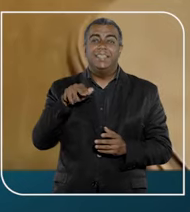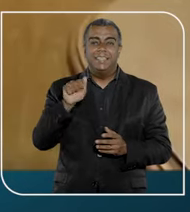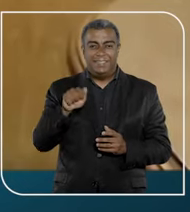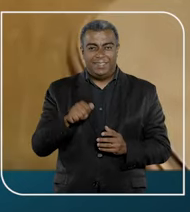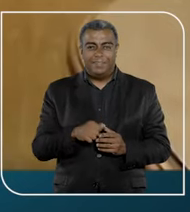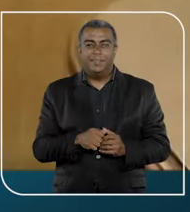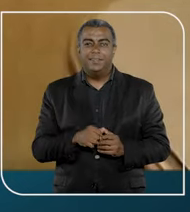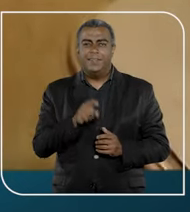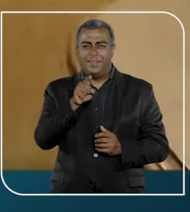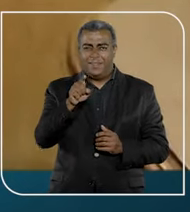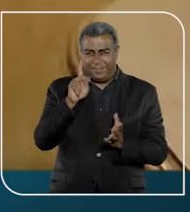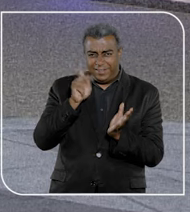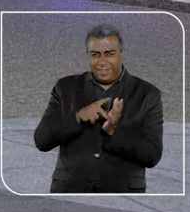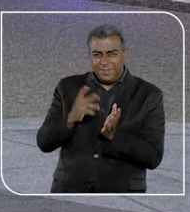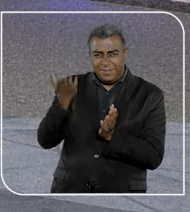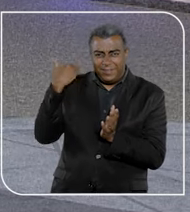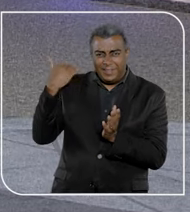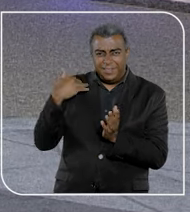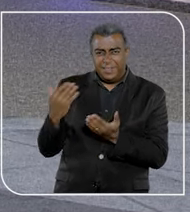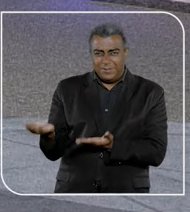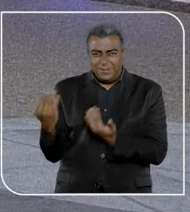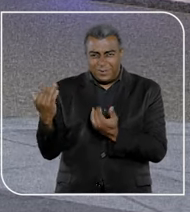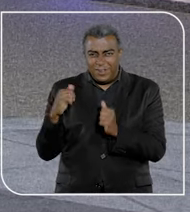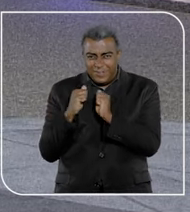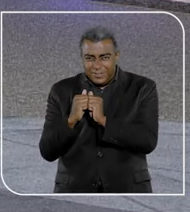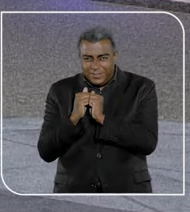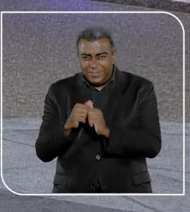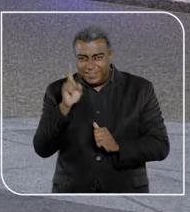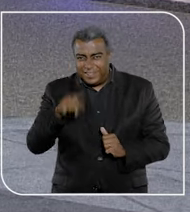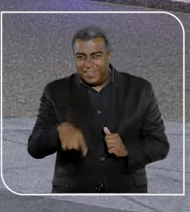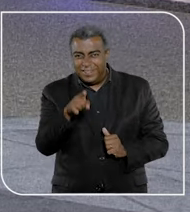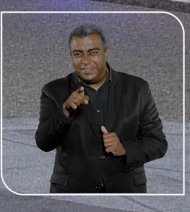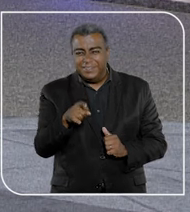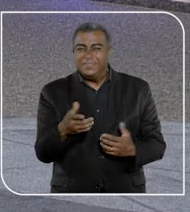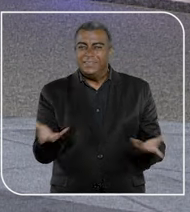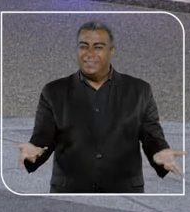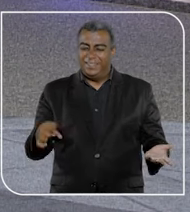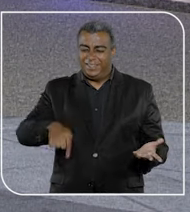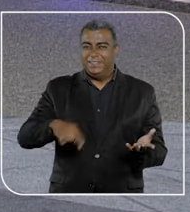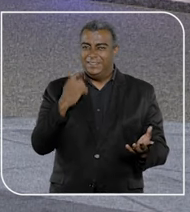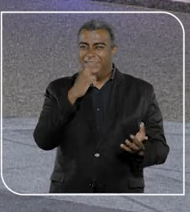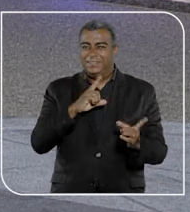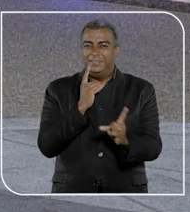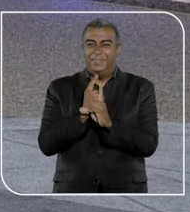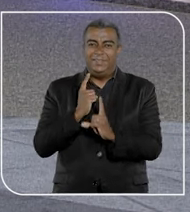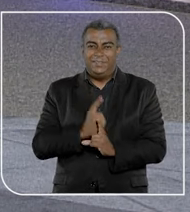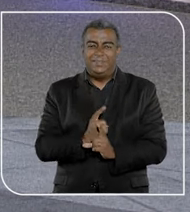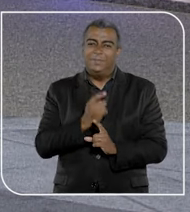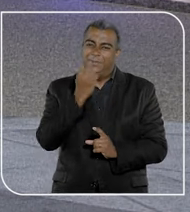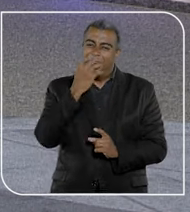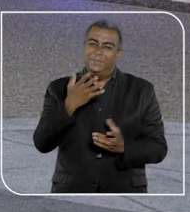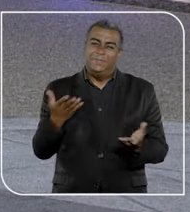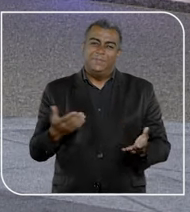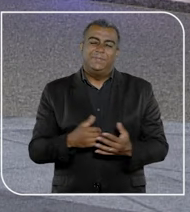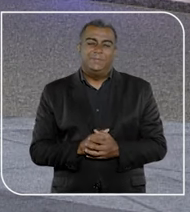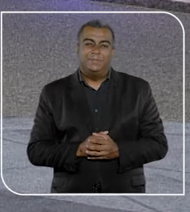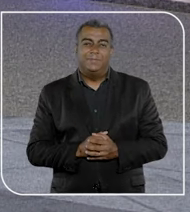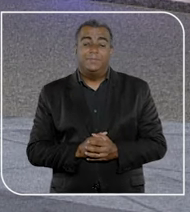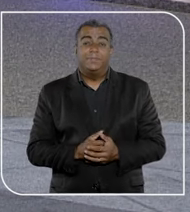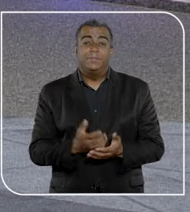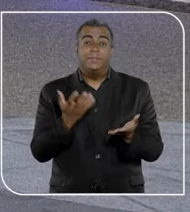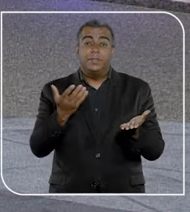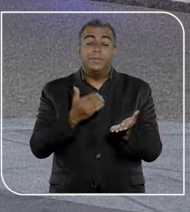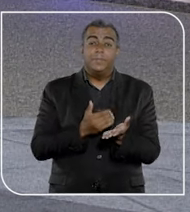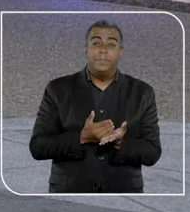Ana Beatriz. Da época da adolescência que eu estou sabendo. Olha só, a gente proporciona esses encontros aí. Muito bacana.